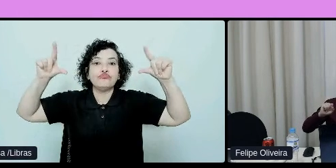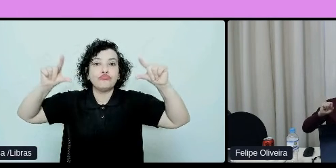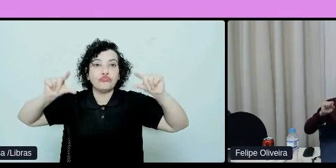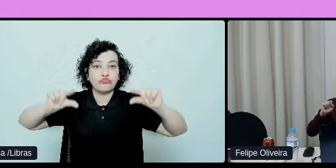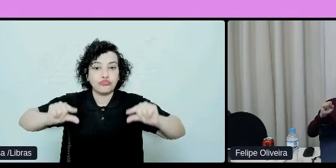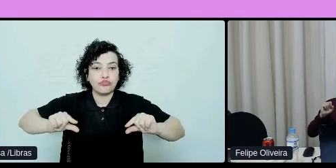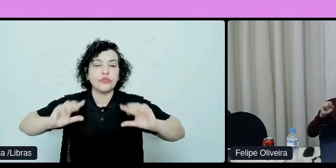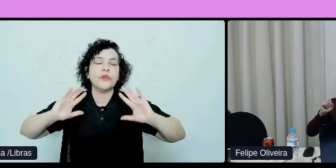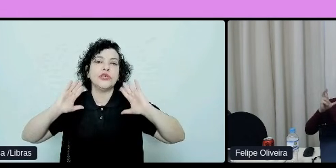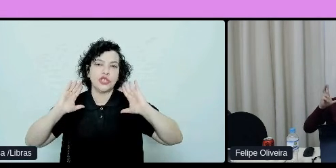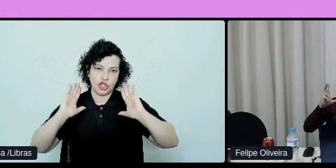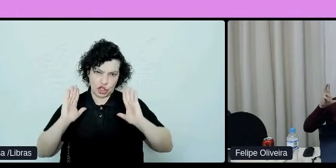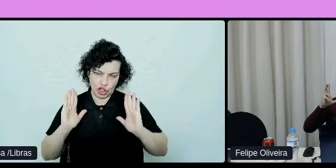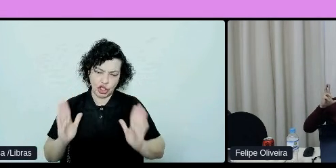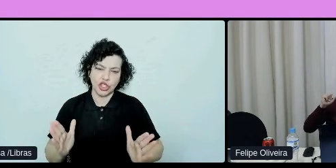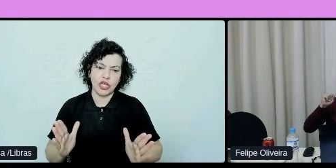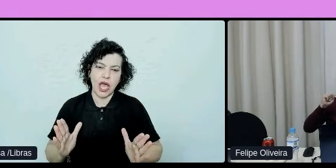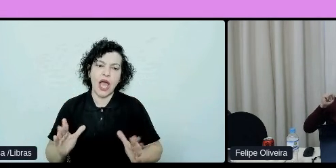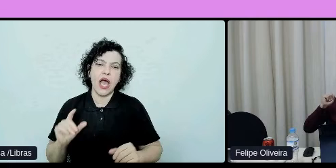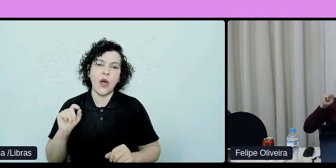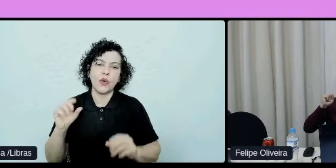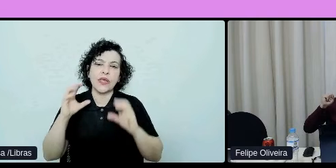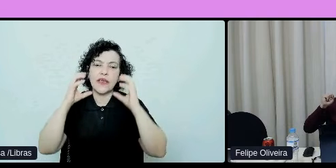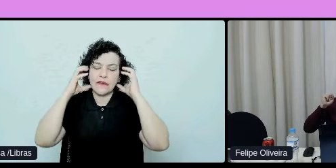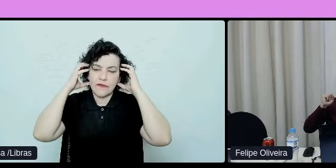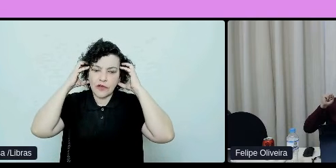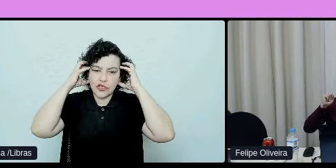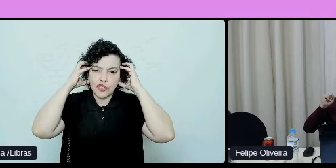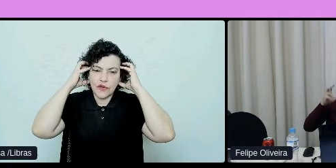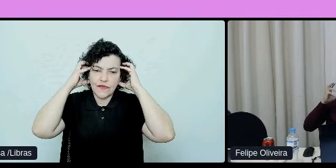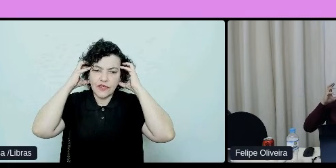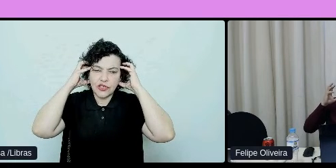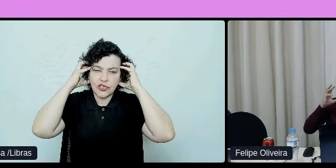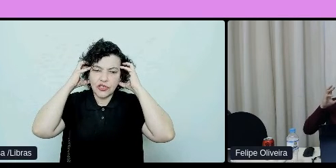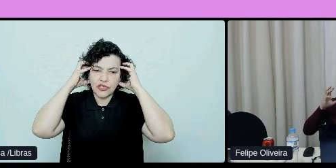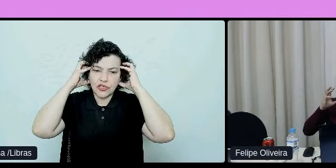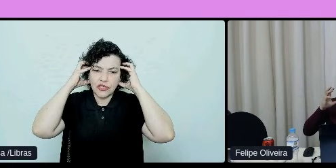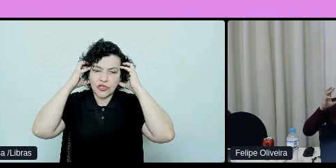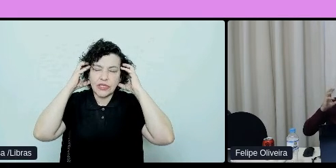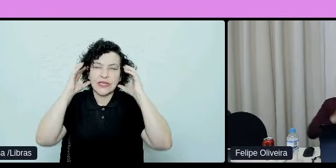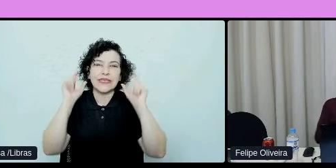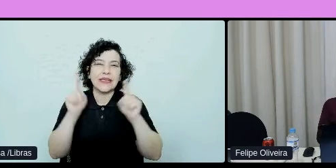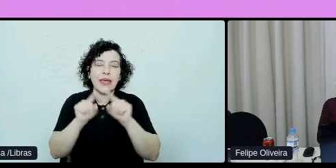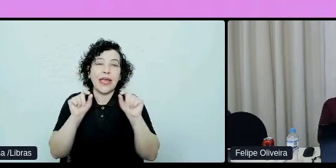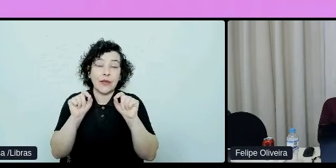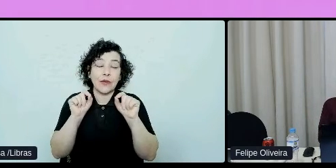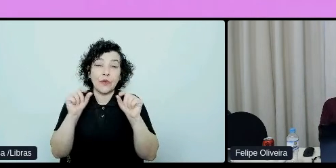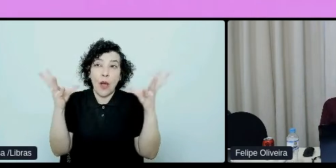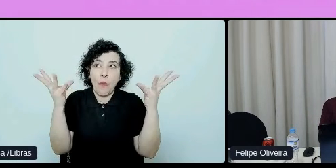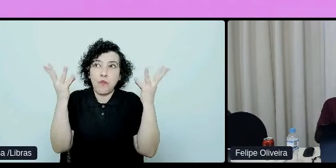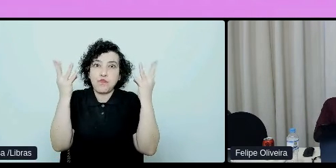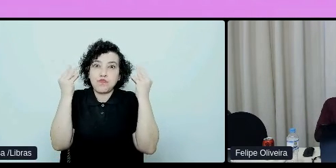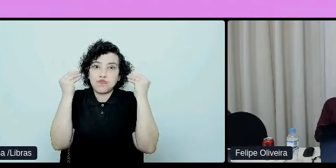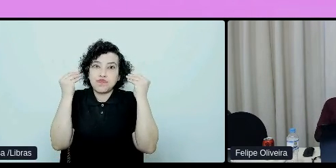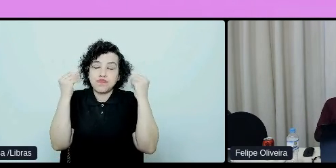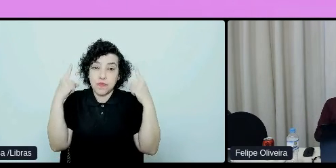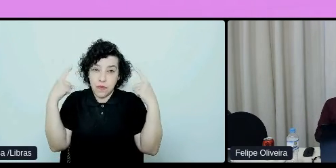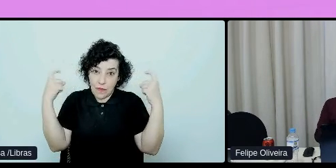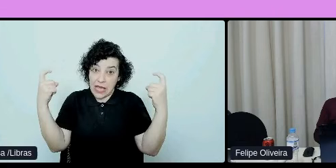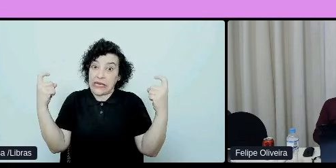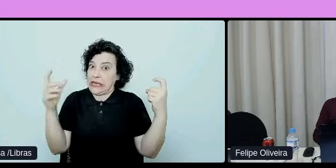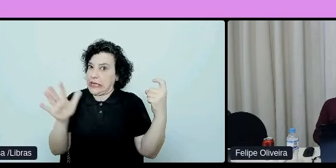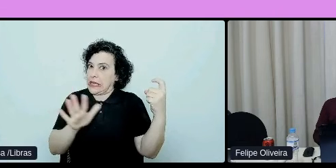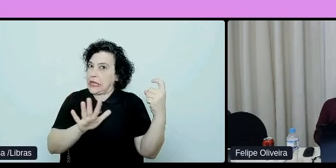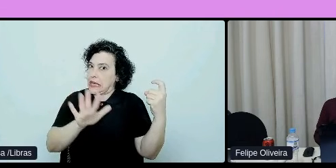pegar os fones de ouvido com, como é que chama? Com eliminador de ruído, né? Mas, gente, é caro isso. Então, o dia que uma empresa